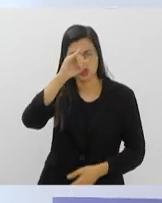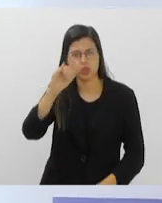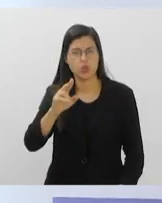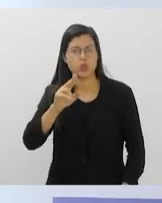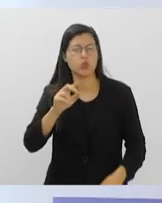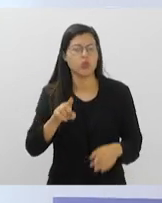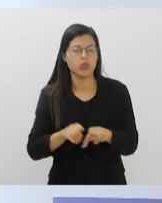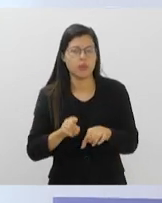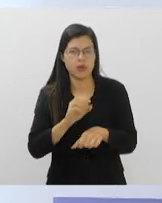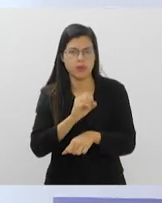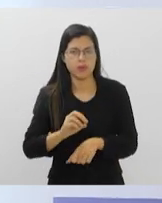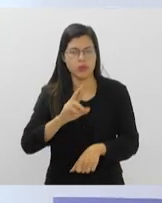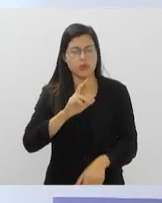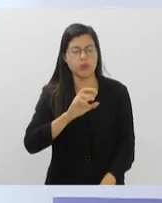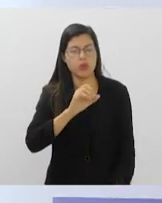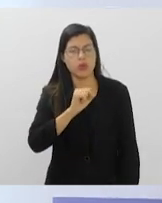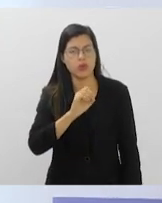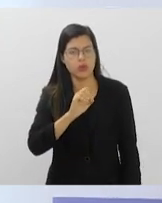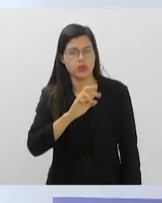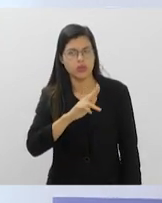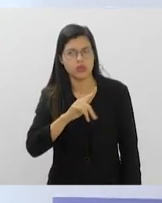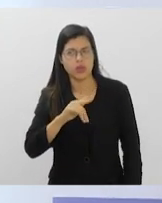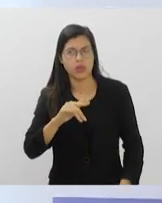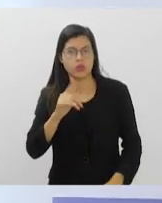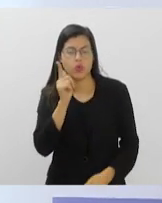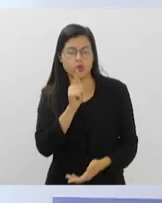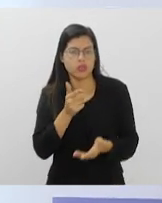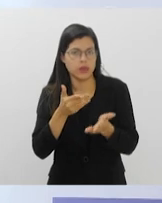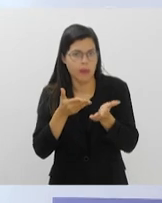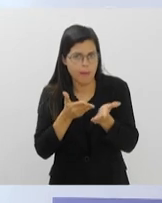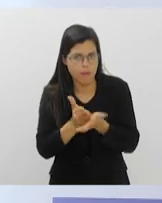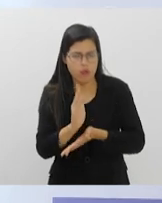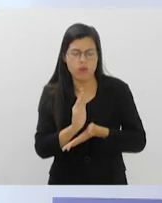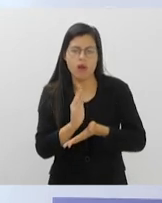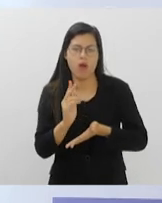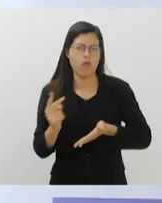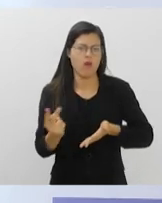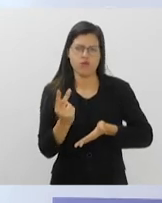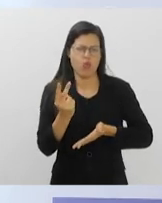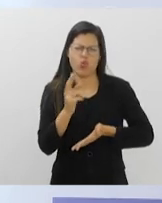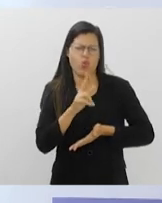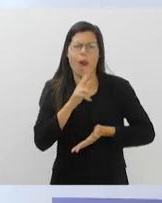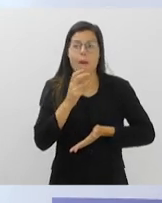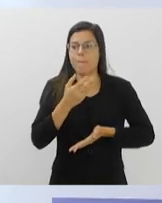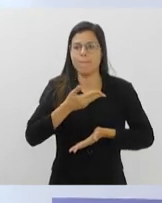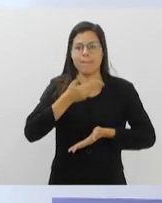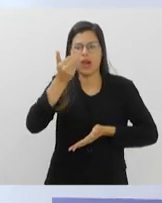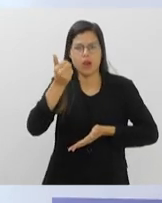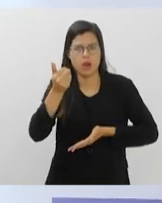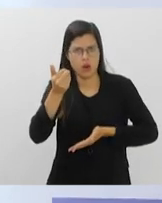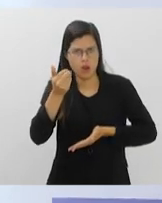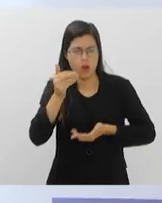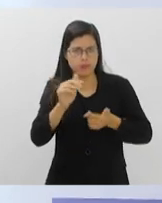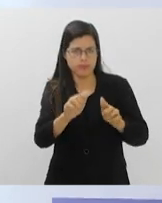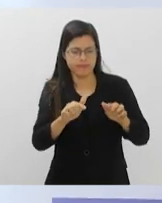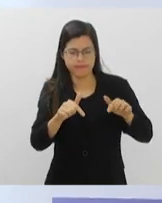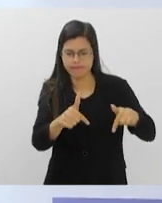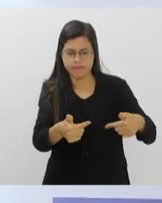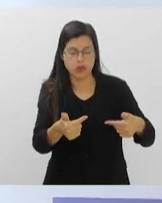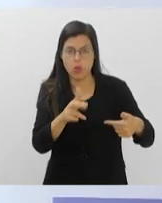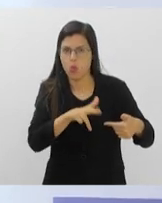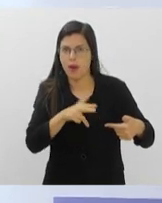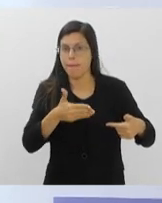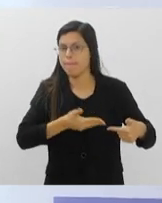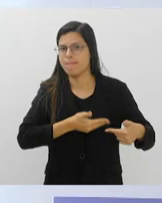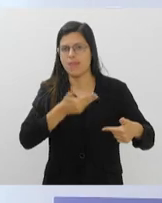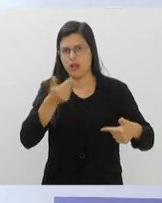disruptivo né que nós conseguimos aprovar o valor não é o melhor valor Obviamente as linhas de ação de ação não são as melhores